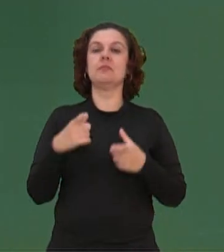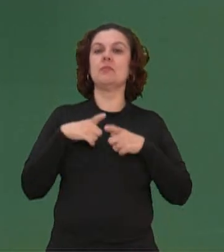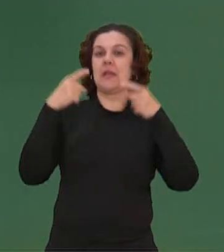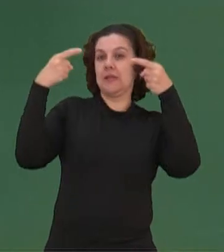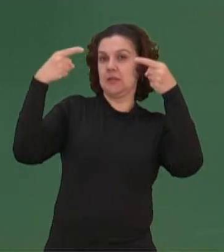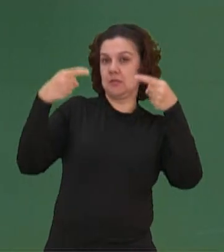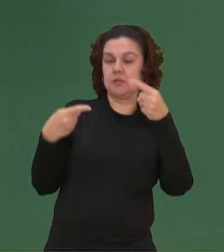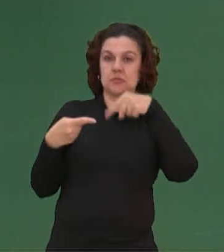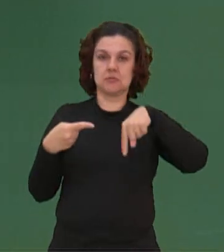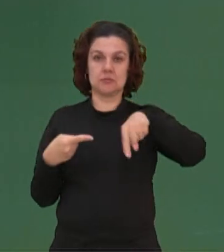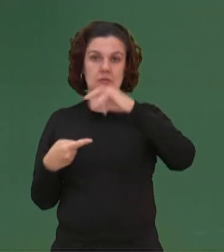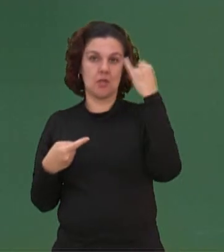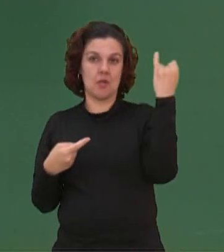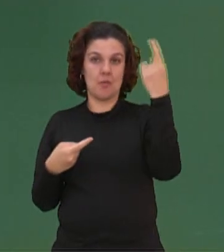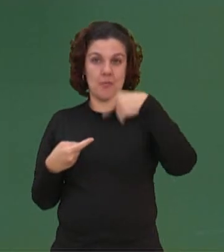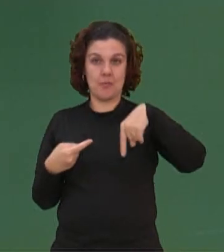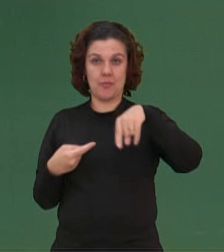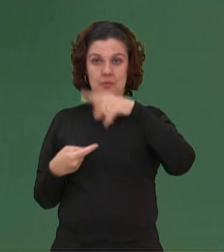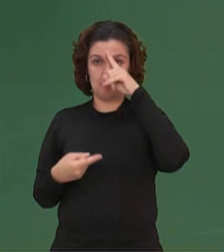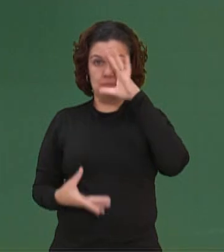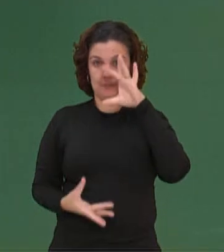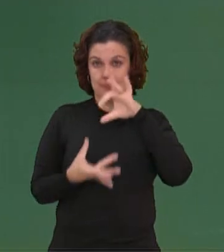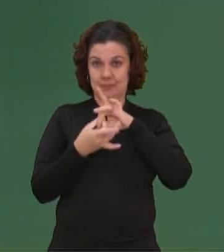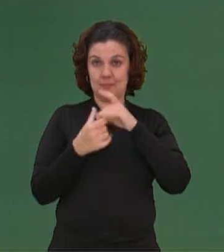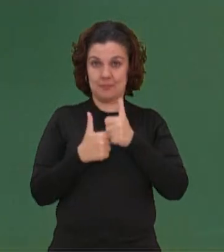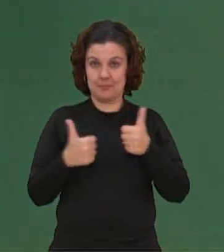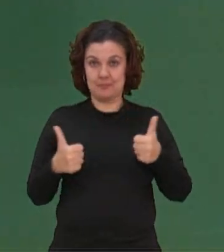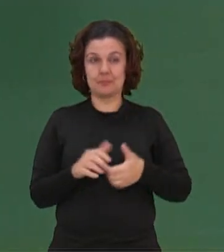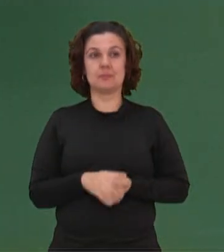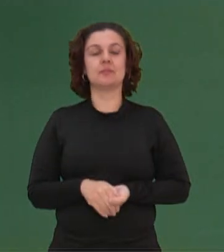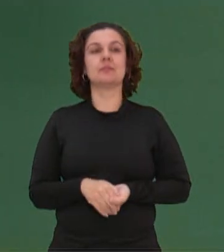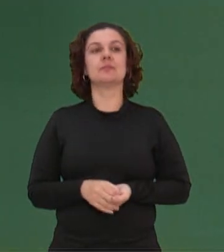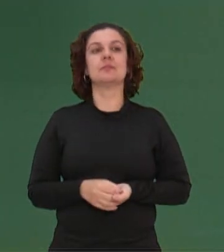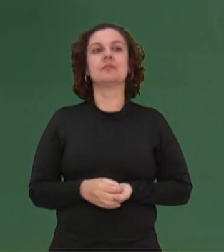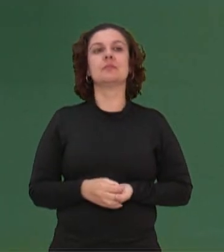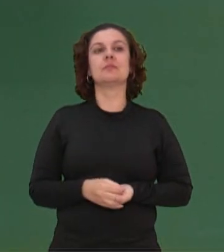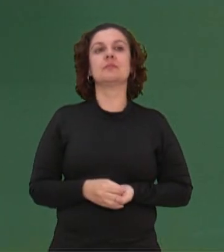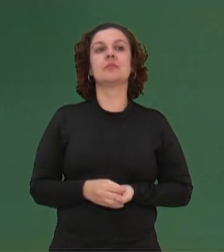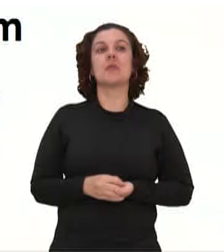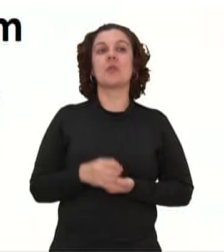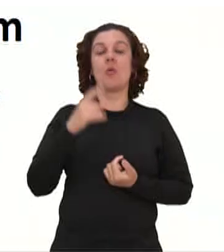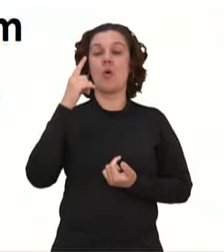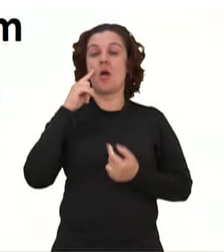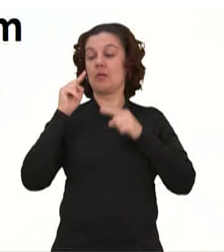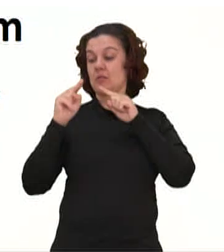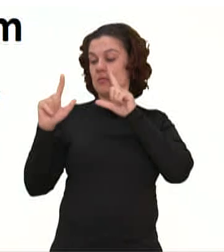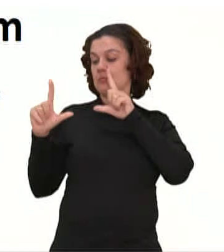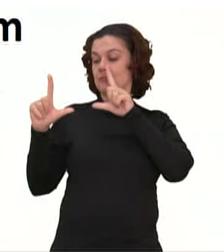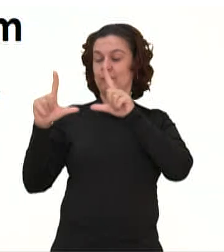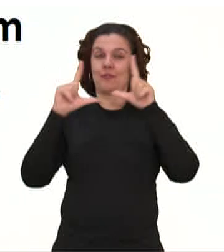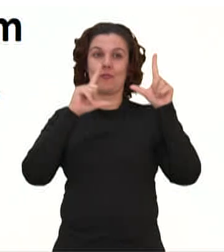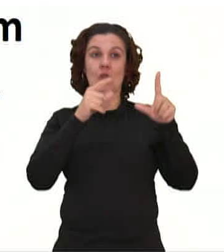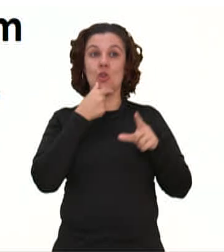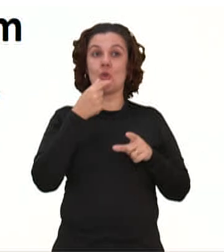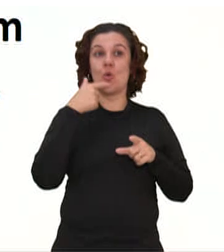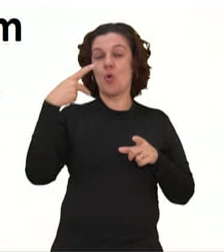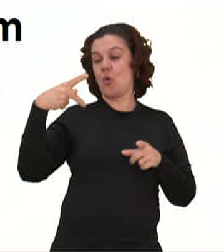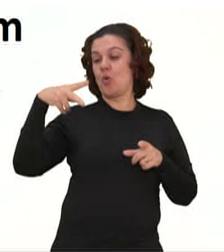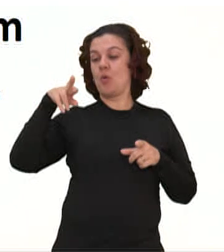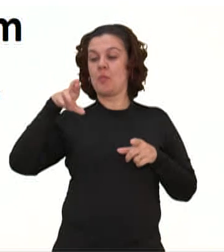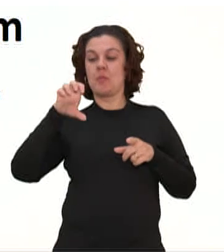bem importante no governo constitucional. Aqui você tem a imagem do Luiz Carlos Prestes,